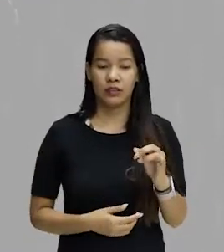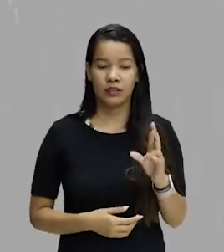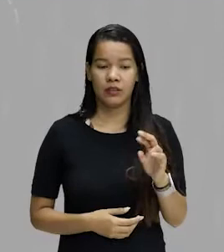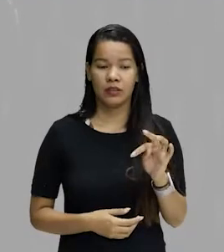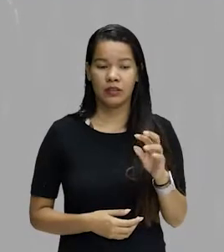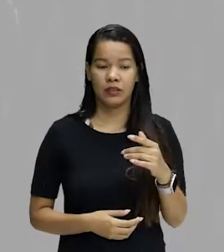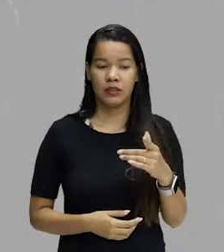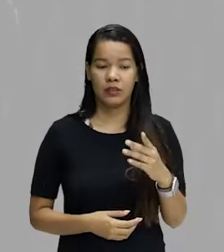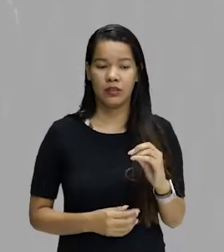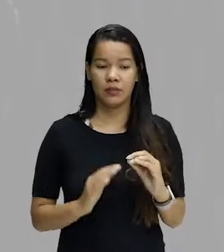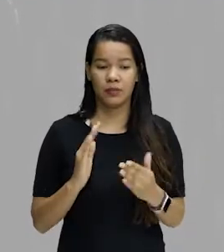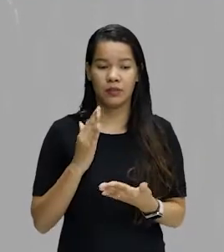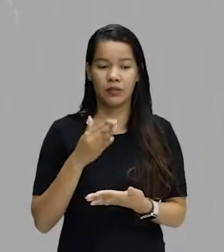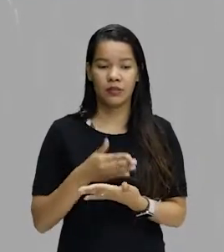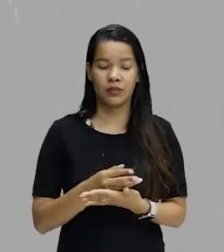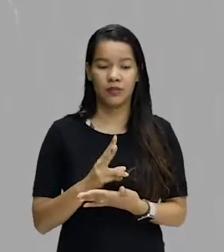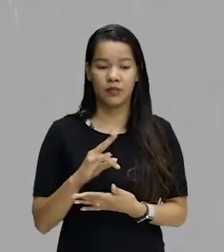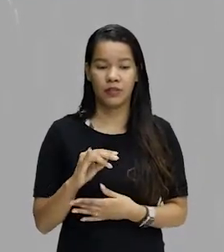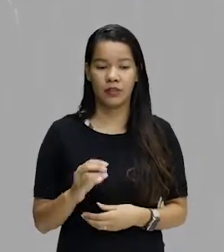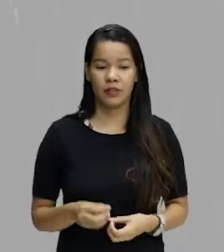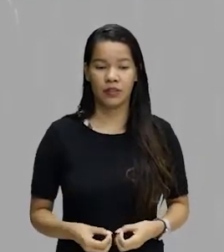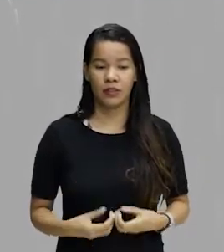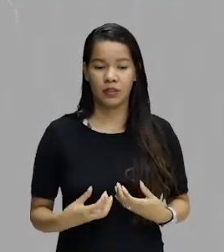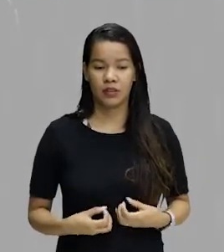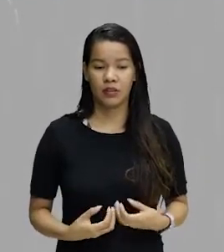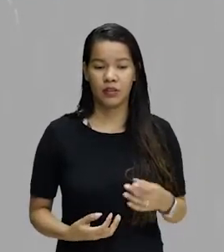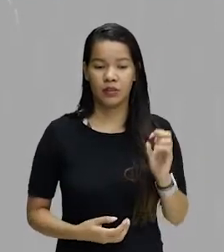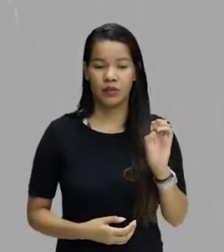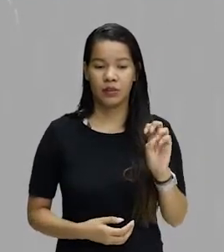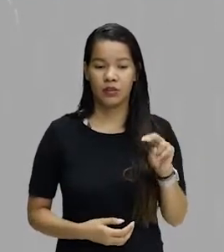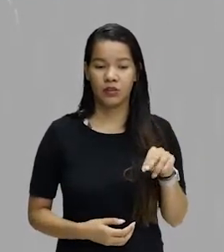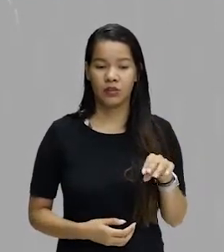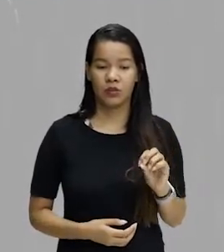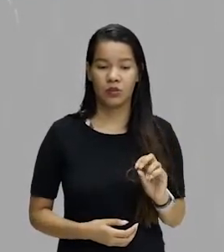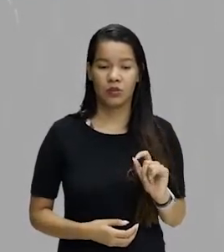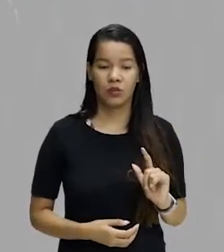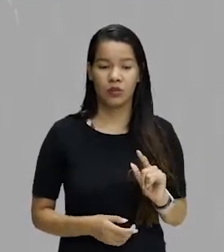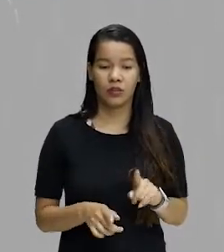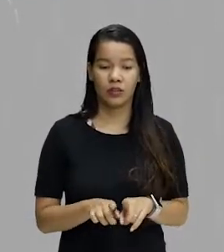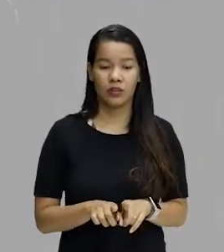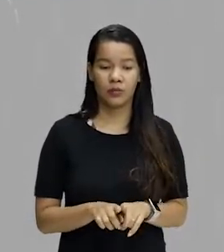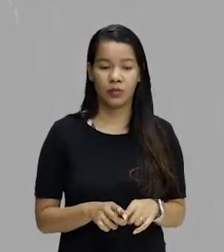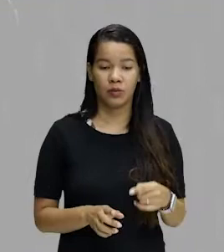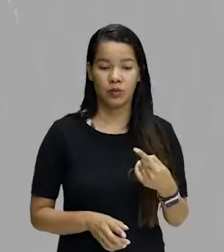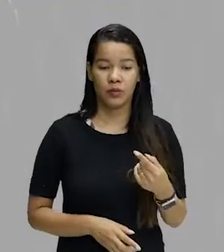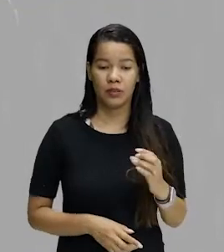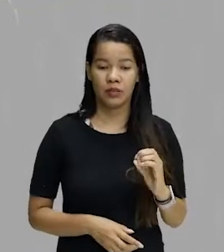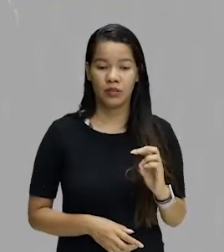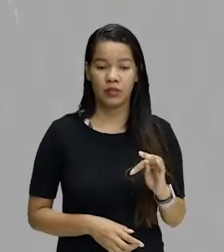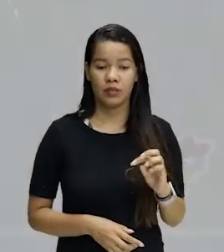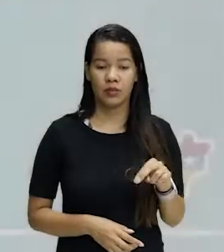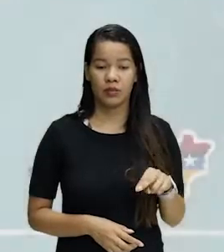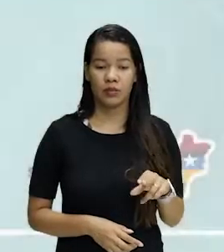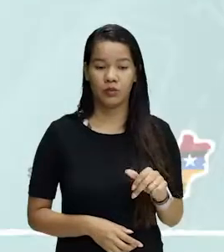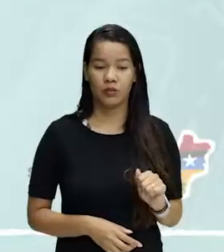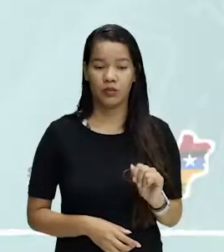propino vai gerar um enol e também uma cetona. Show de bola?